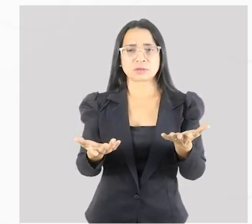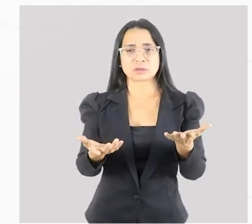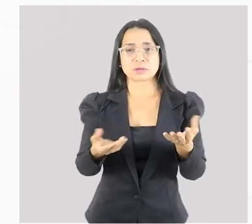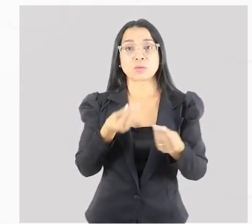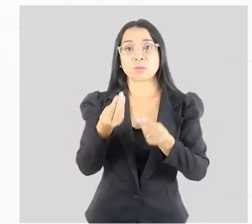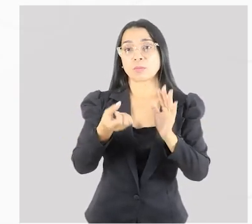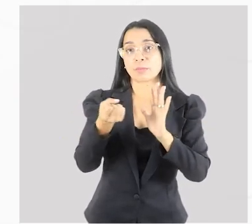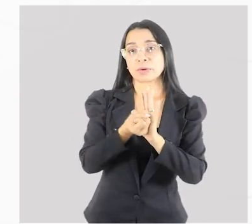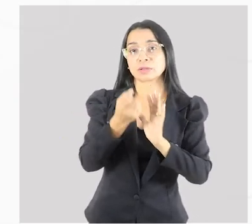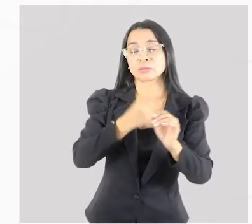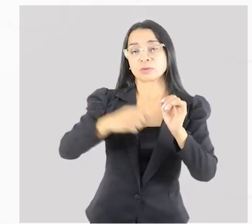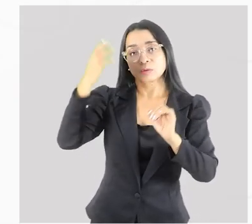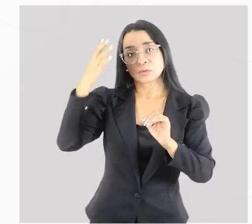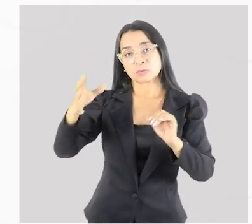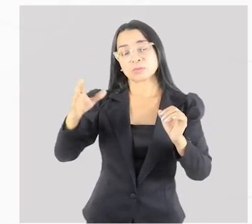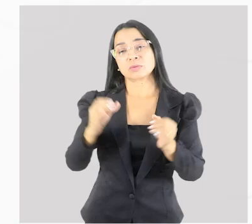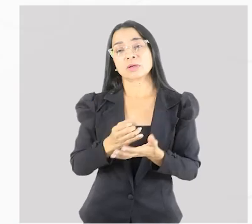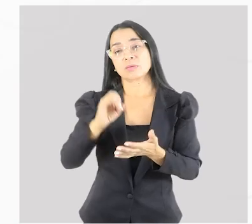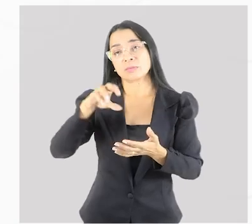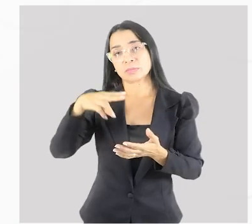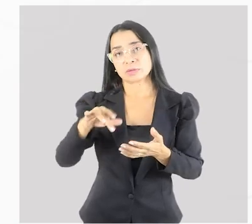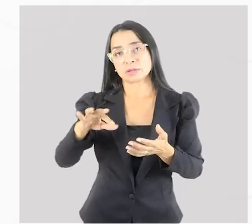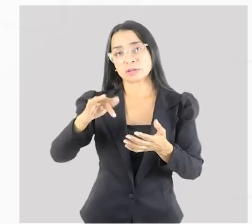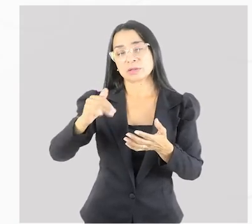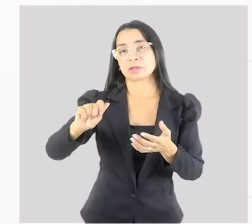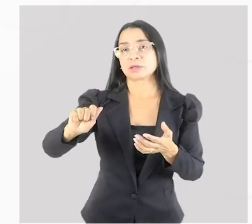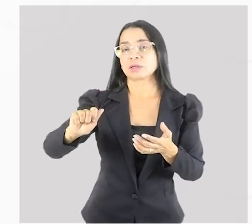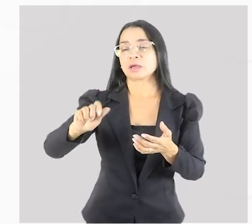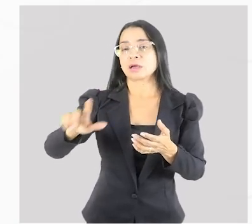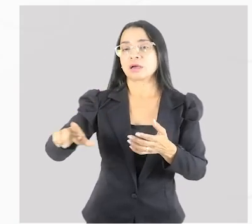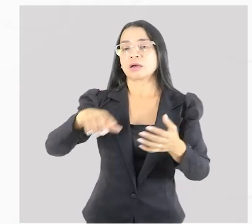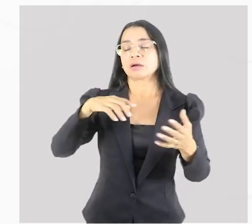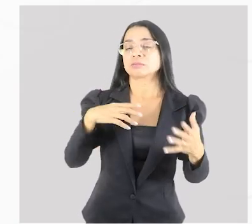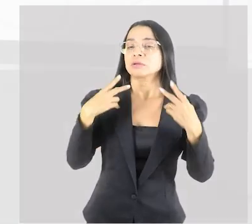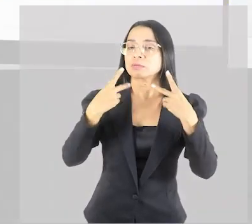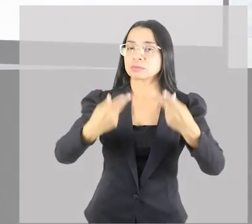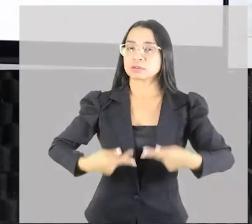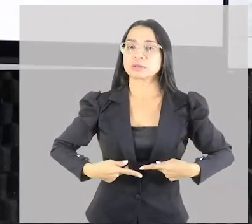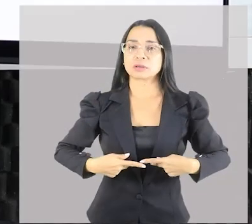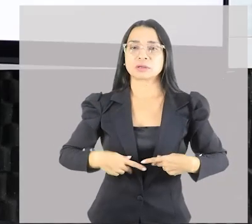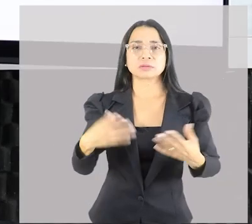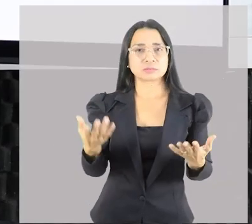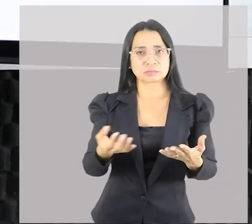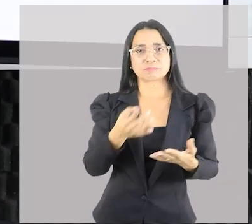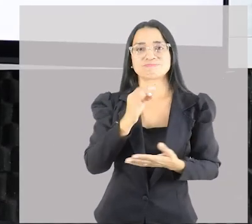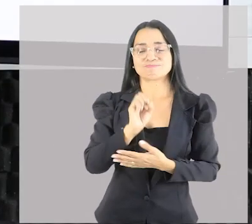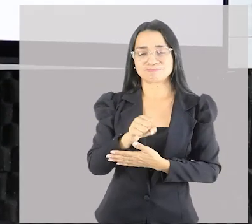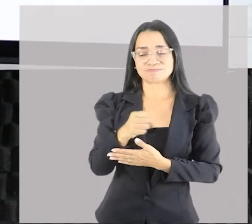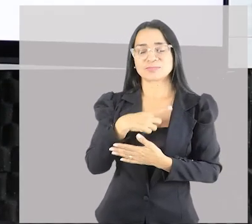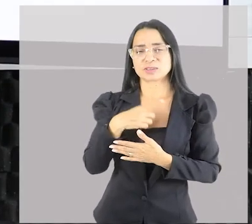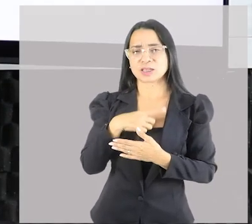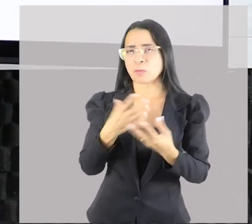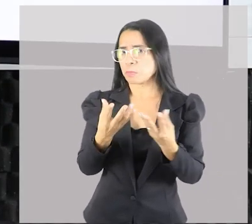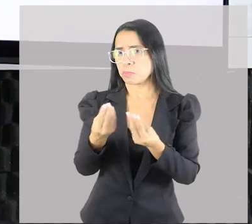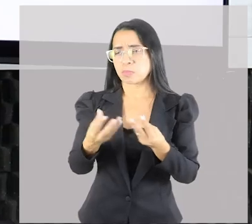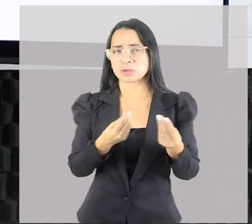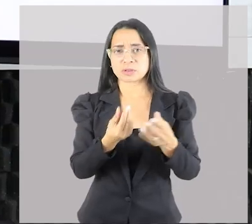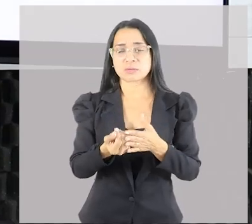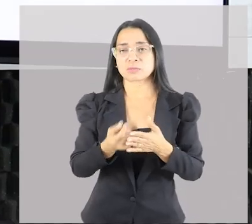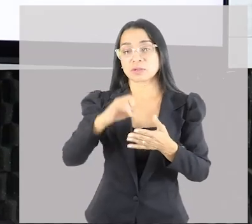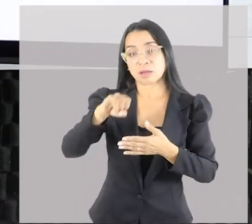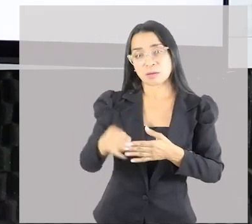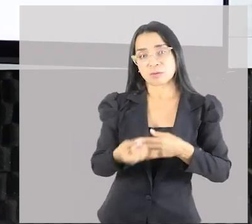patrimônio cultural imaterial da humanidade? Sim, então minha sugestão é, pesquisem mais, porque vale muito a pena. Aproveitem esse mês